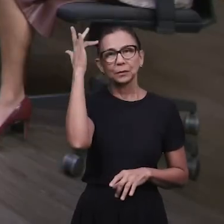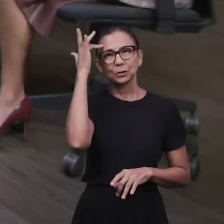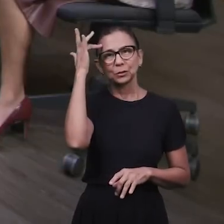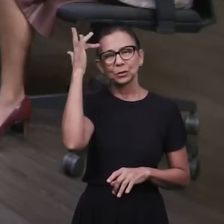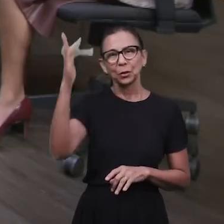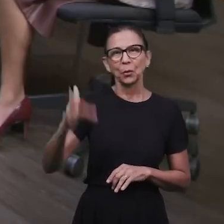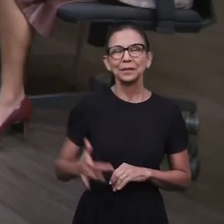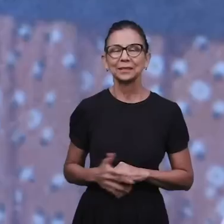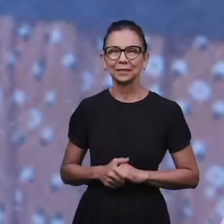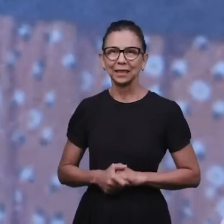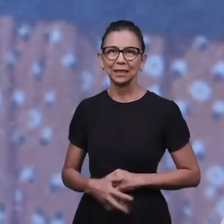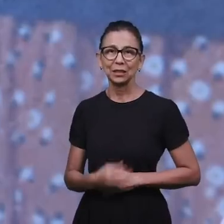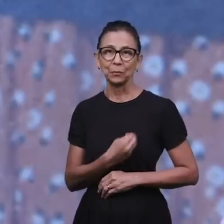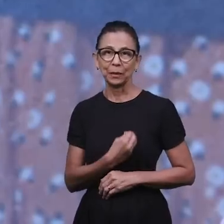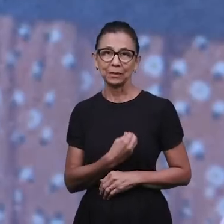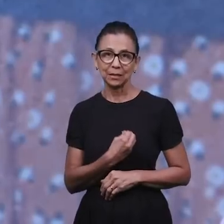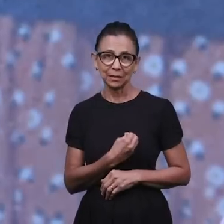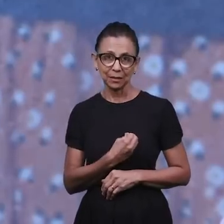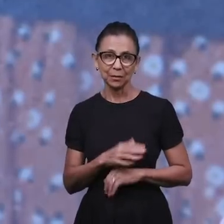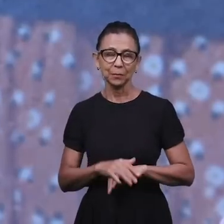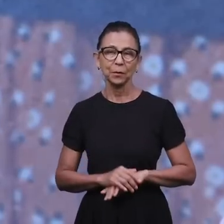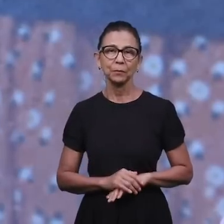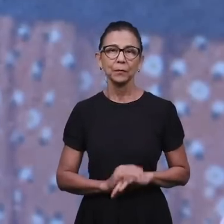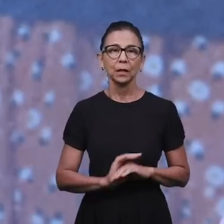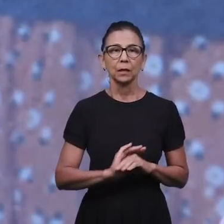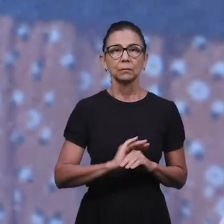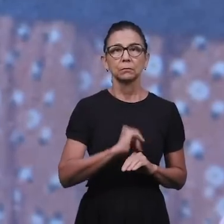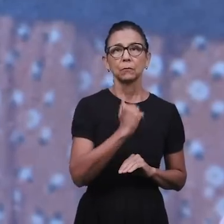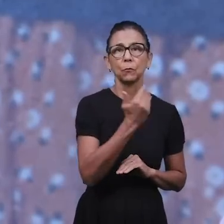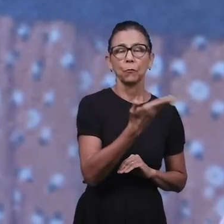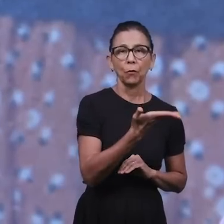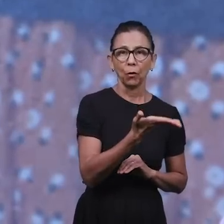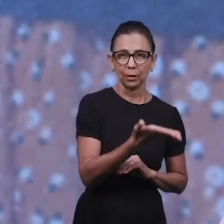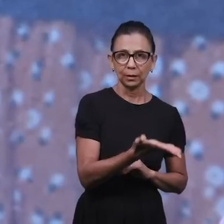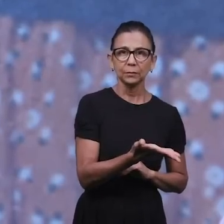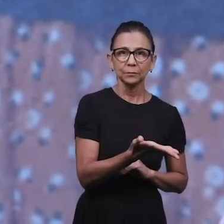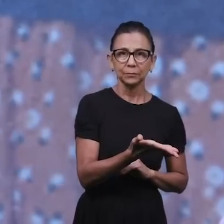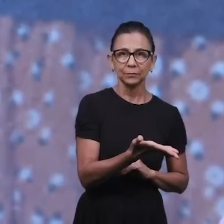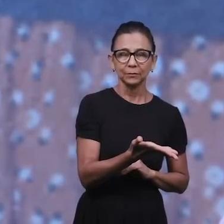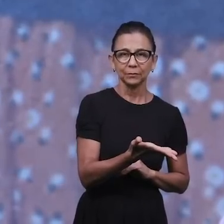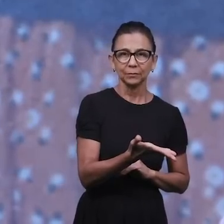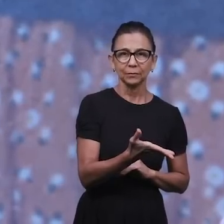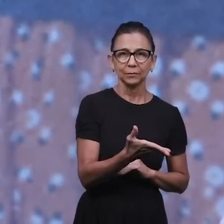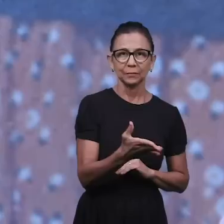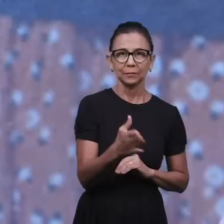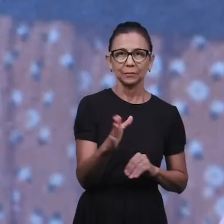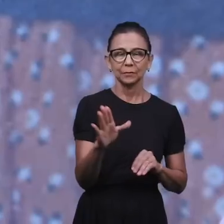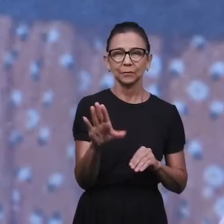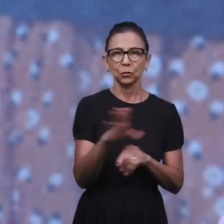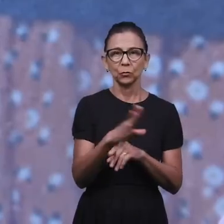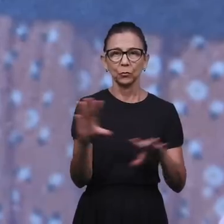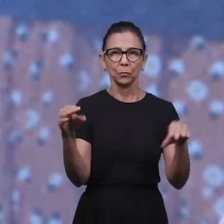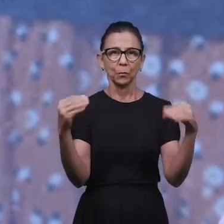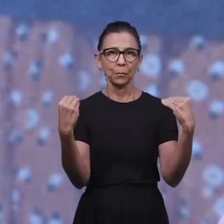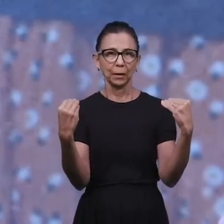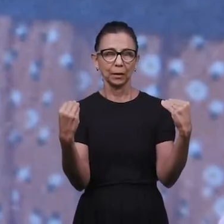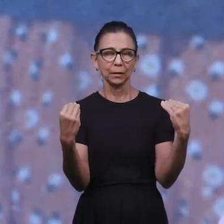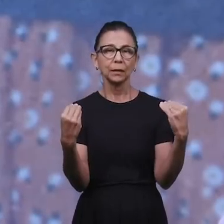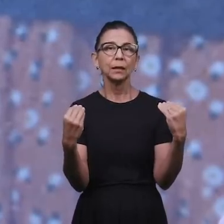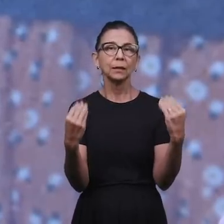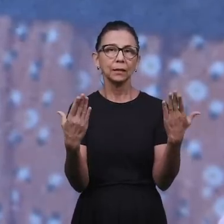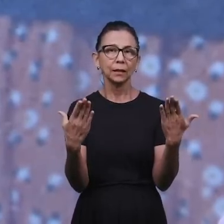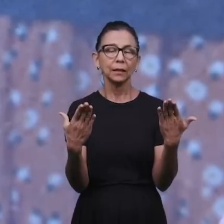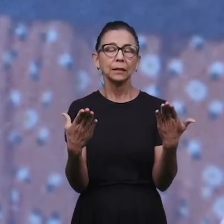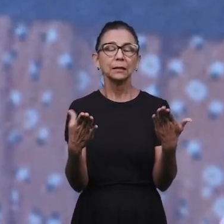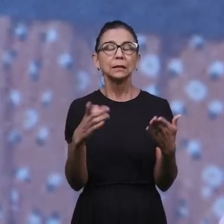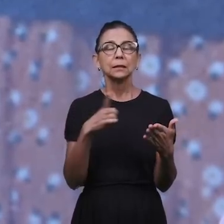sempre participação de irmãos de fora, irmãos que mandam vídeo, você está acostumado com